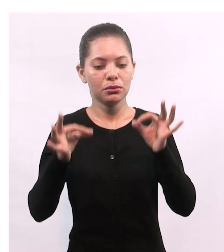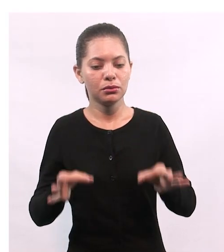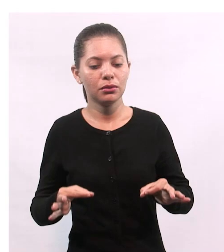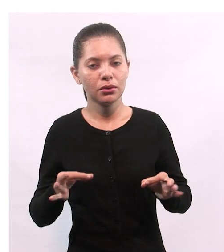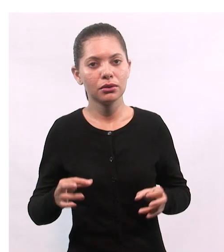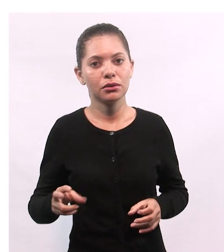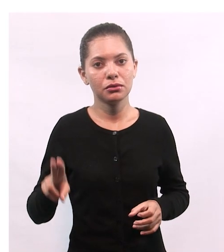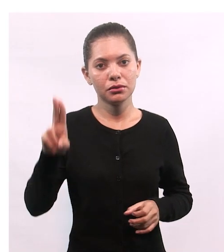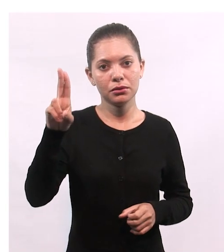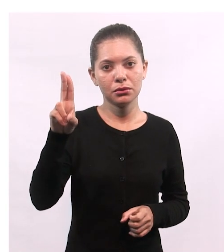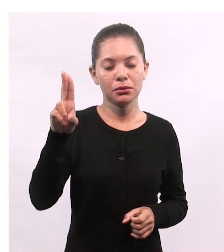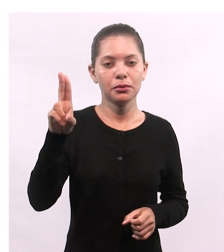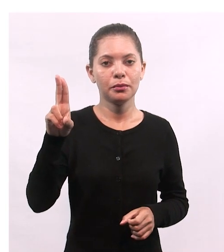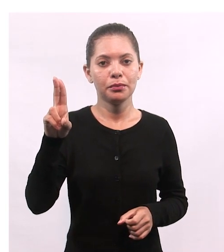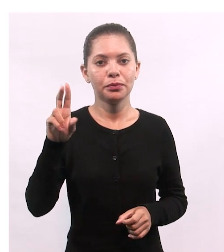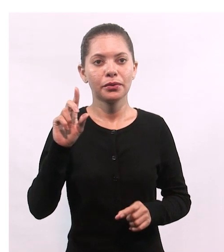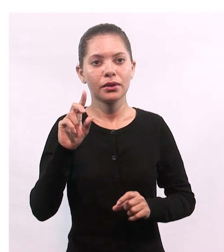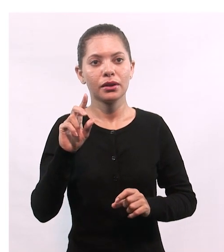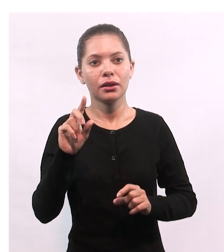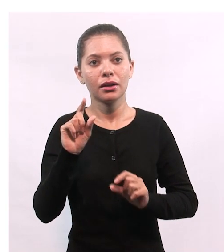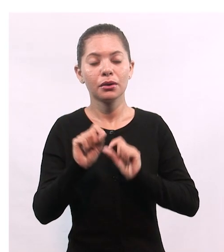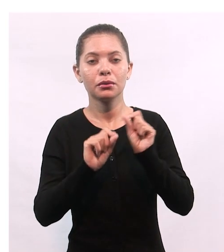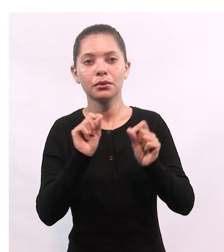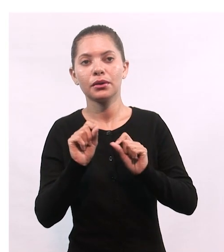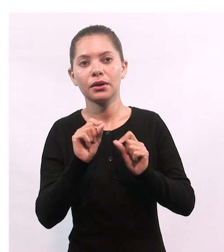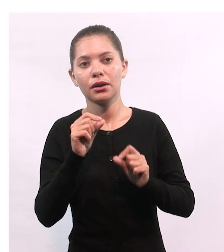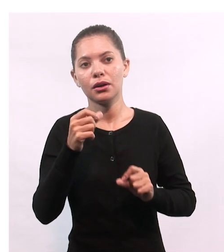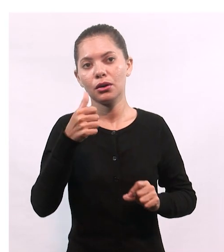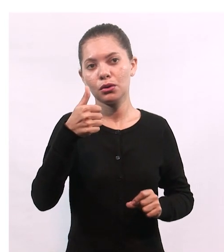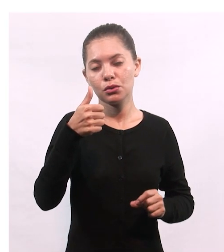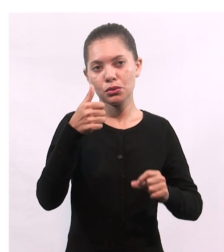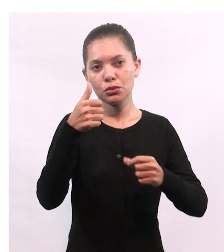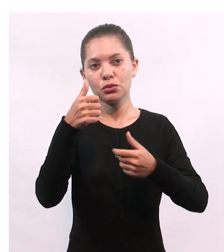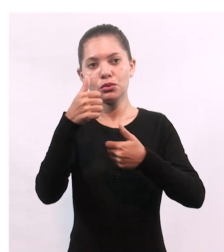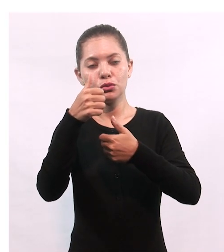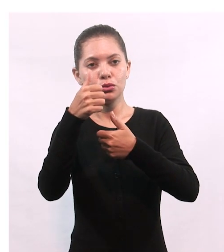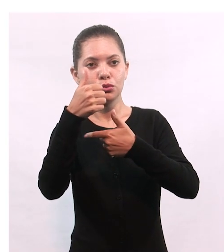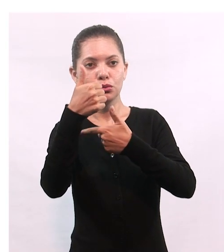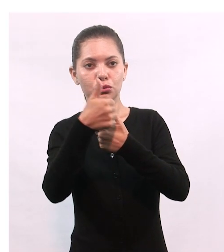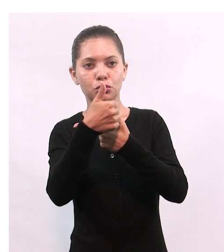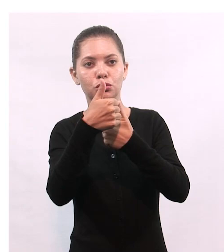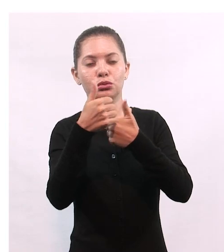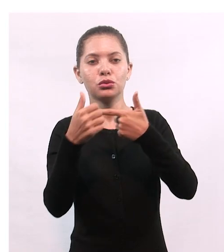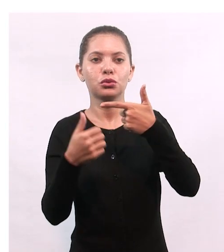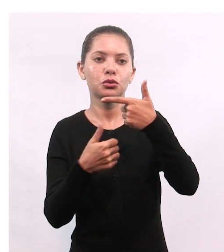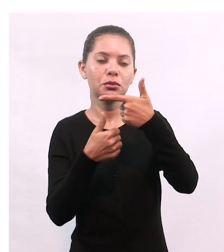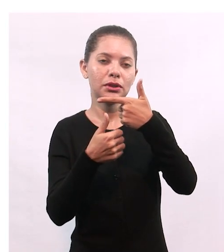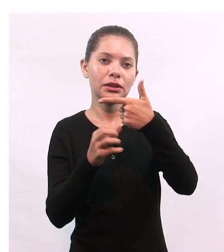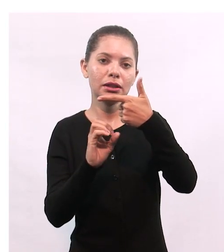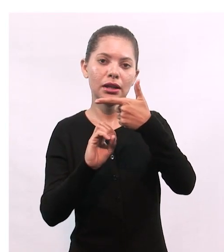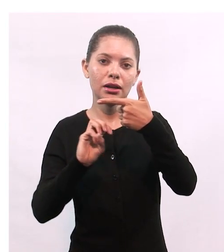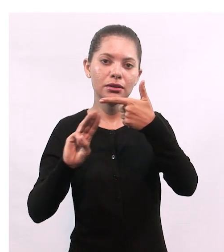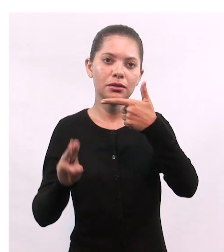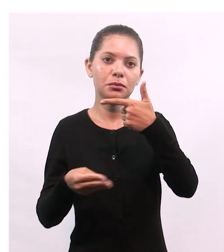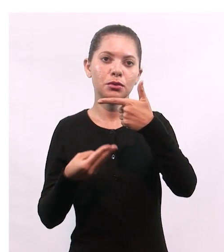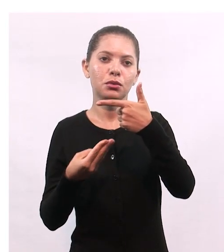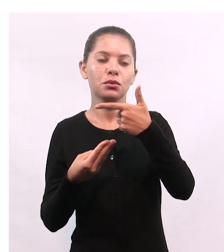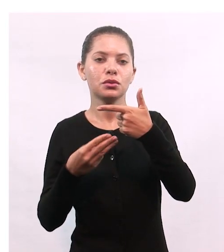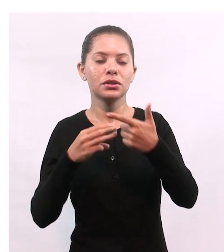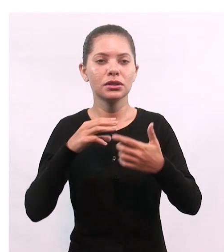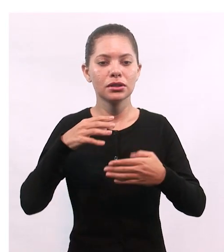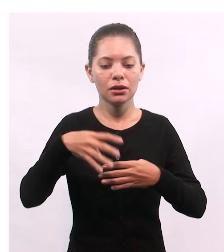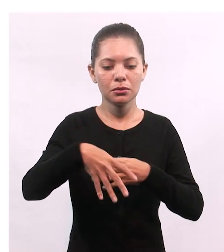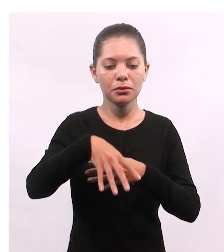metro, corresponde a 1 sobre 10 milhões do arco que corresponde ao meridiano